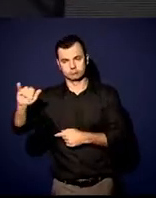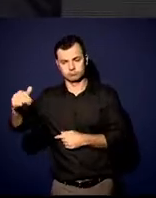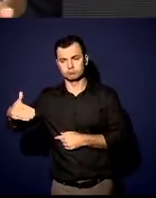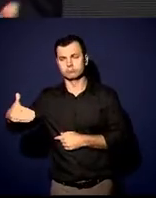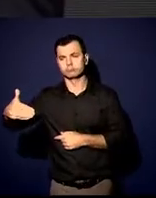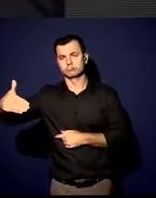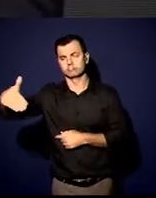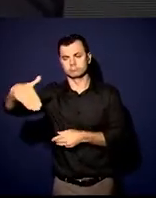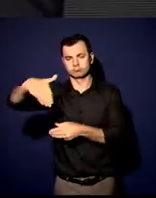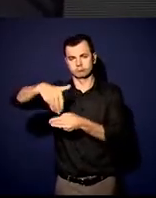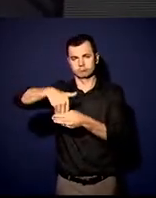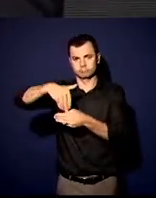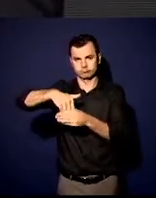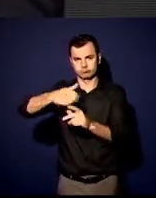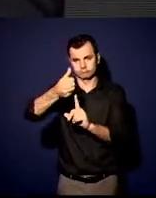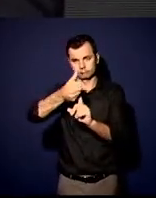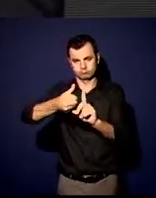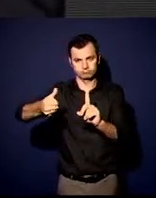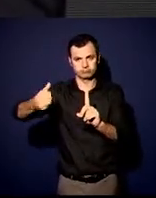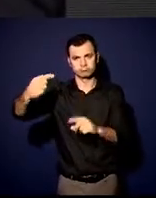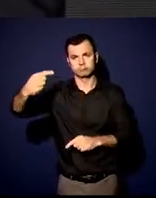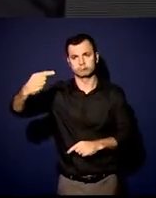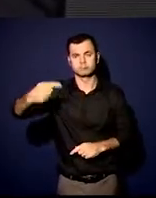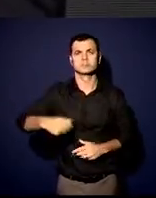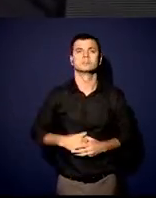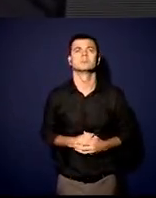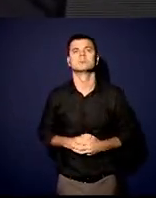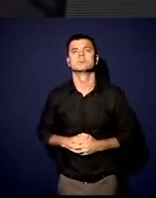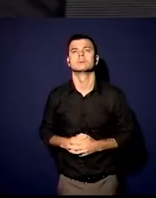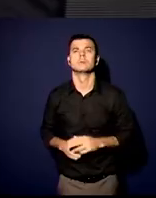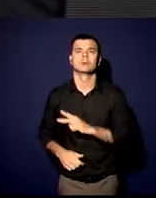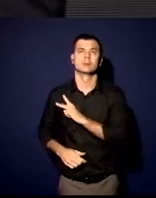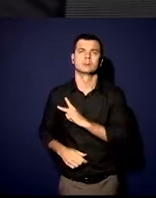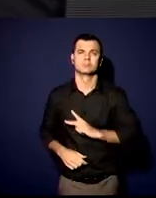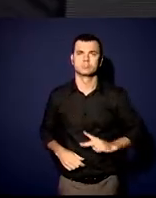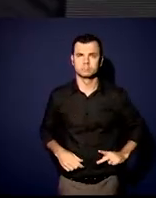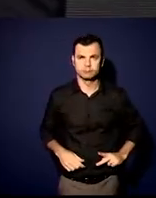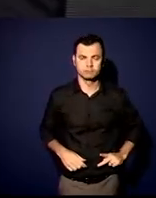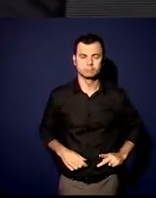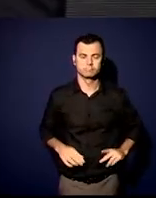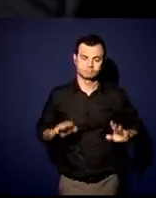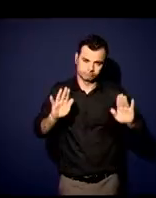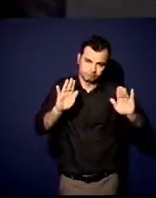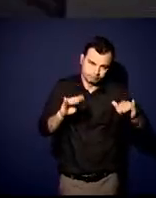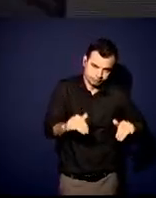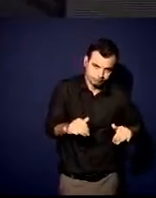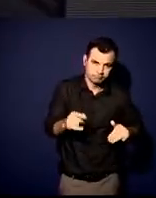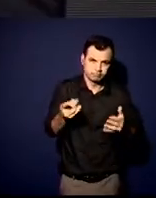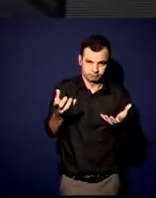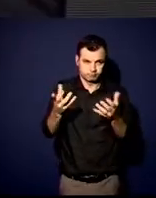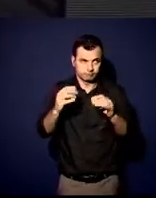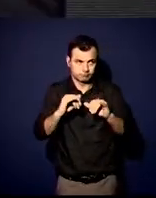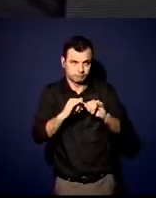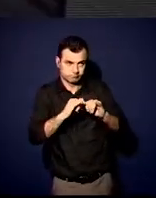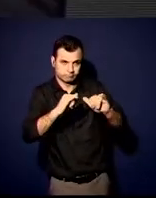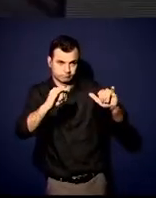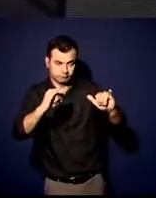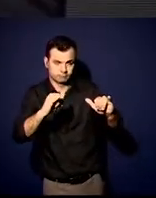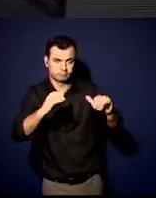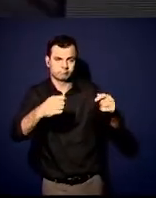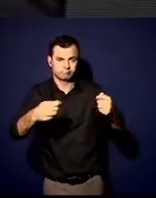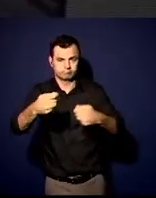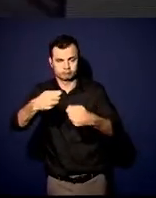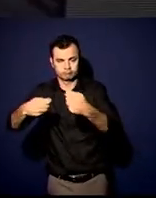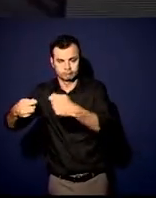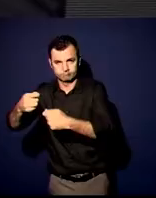se possível nesse primeiro semestre Presidente encerrando só tem alguma mensagem para quem nos Ouve aqui o